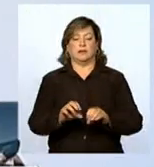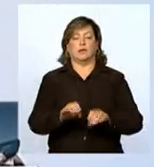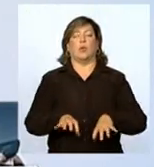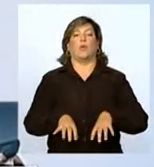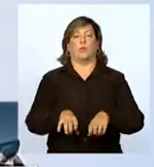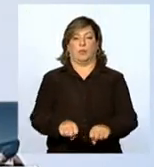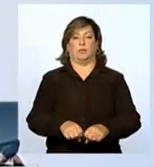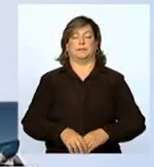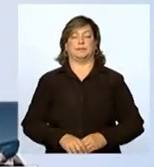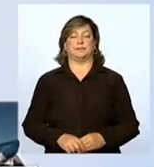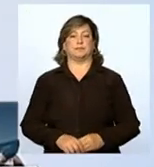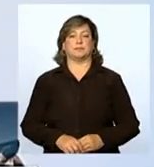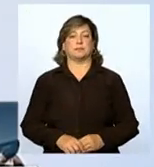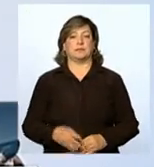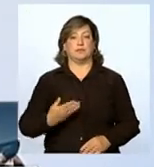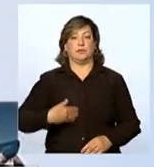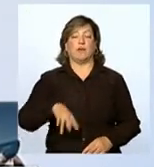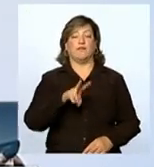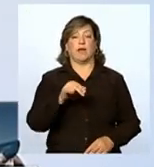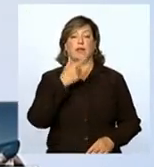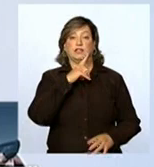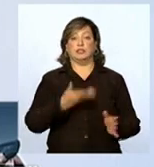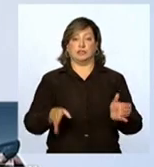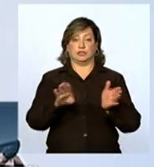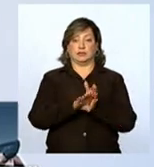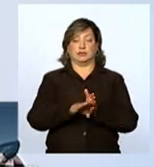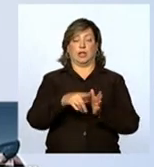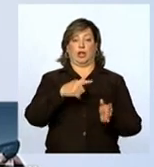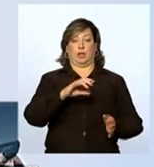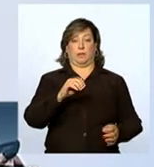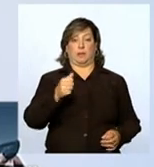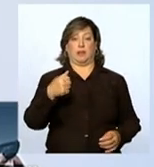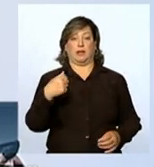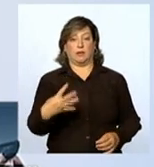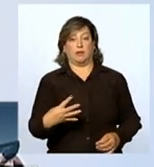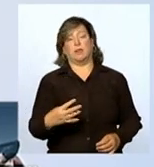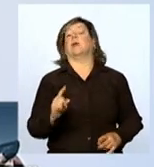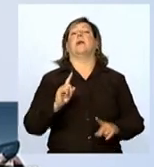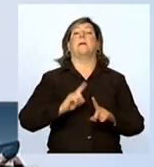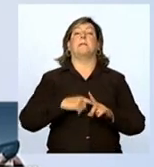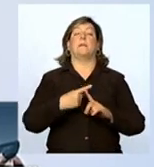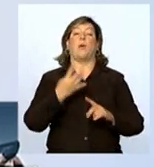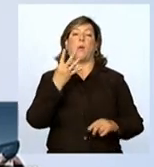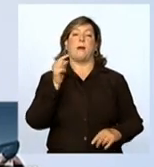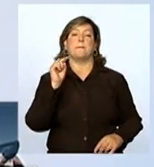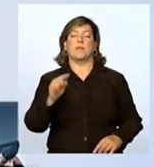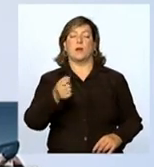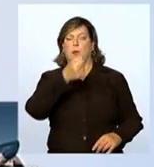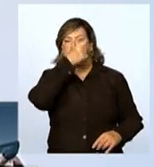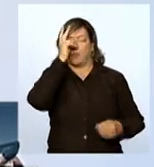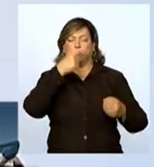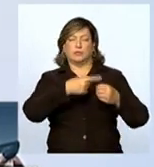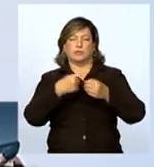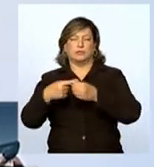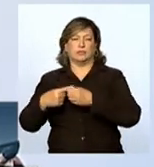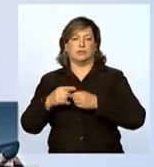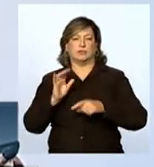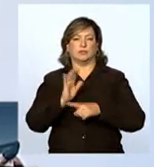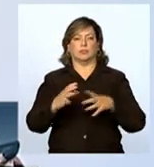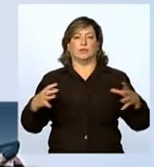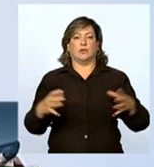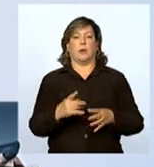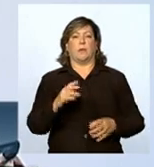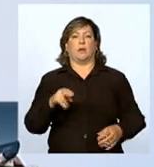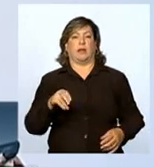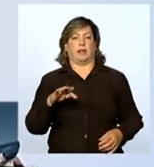Nós vamos chegar, no ano de 2014, presidenta, com mais de 4 mil municípios atendidos pela Pronatec em todo o país. É